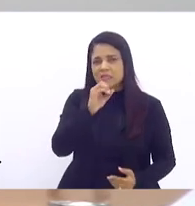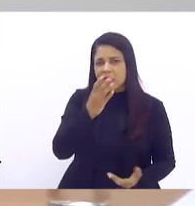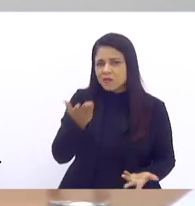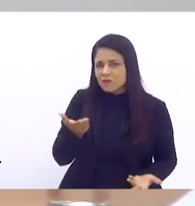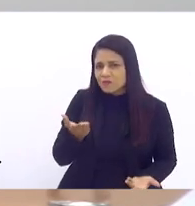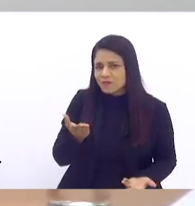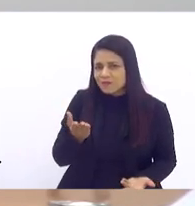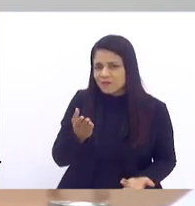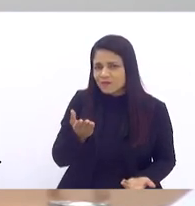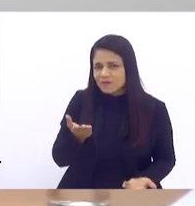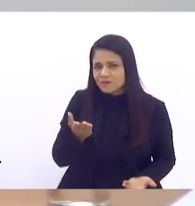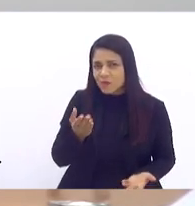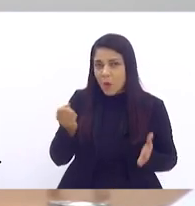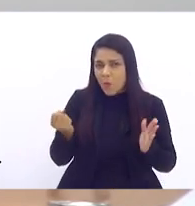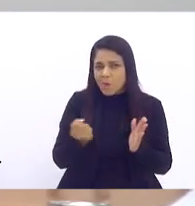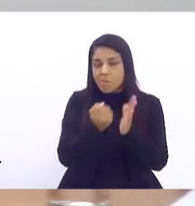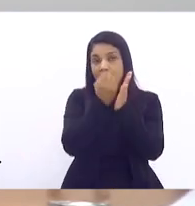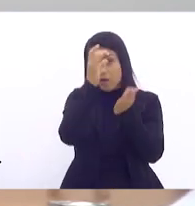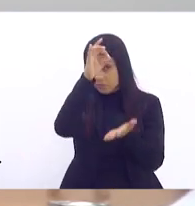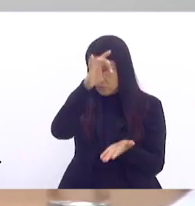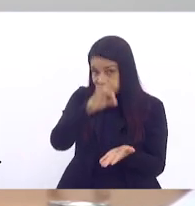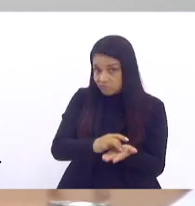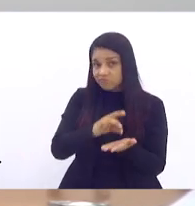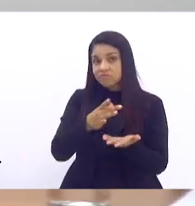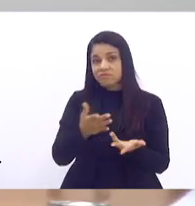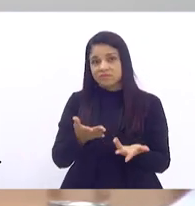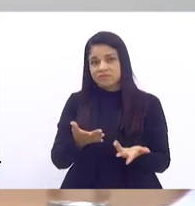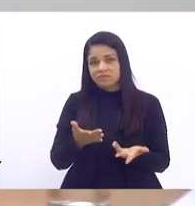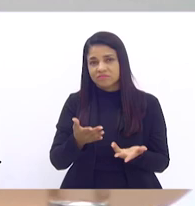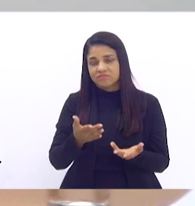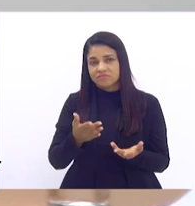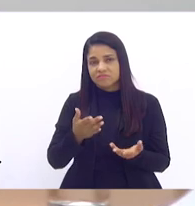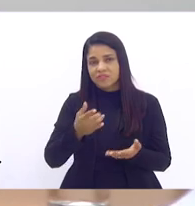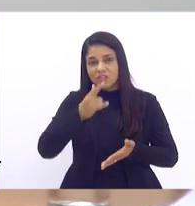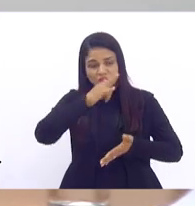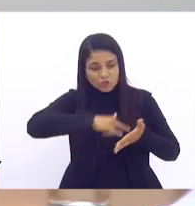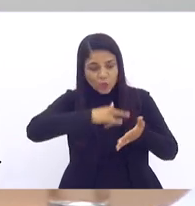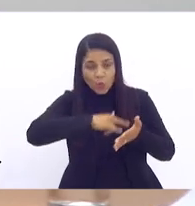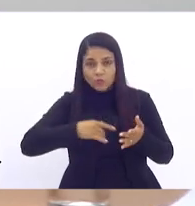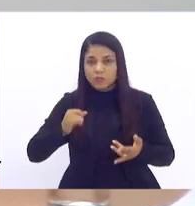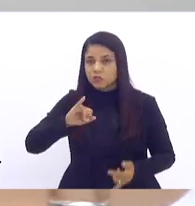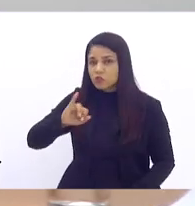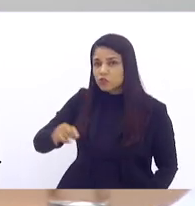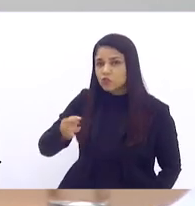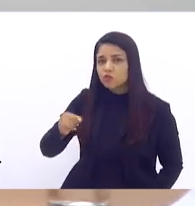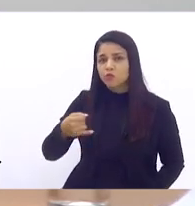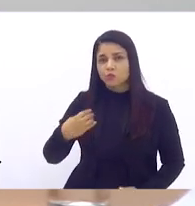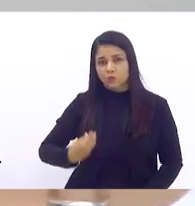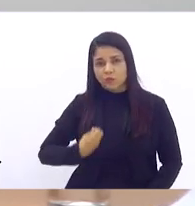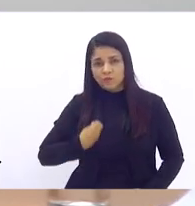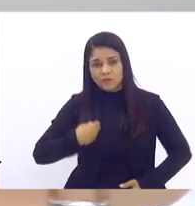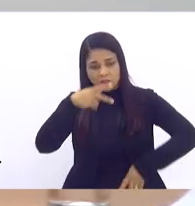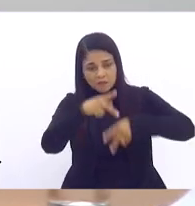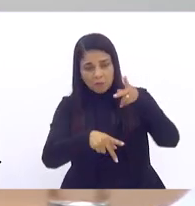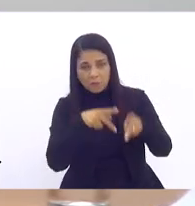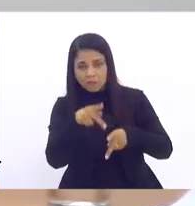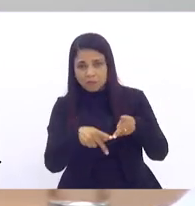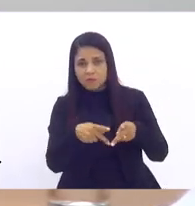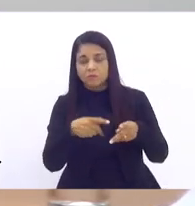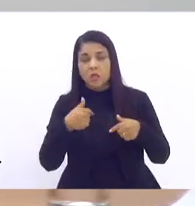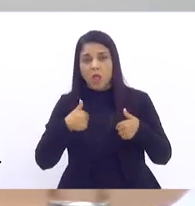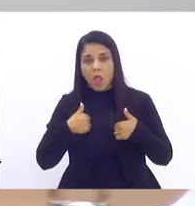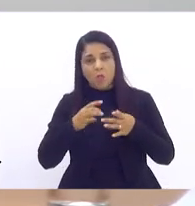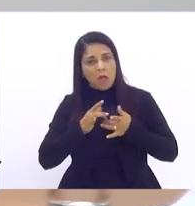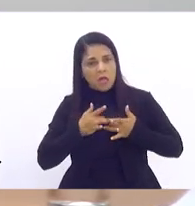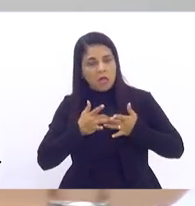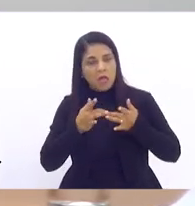isso é um impacto Real em cima das nossas contas do nosso juros e da nossa vida então eu tô à